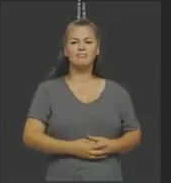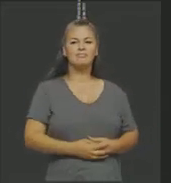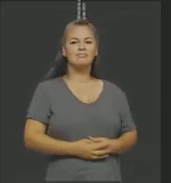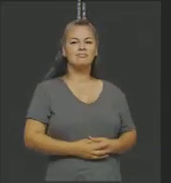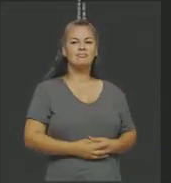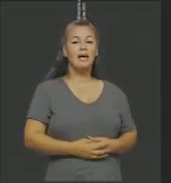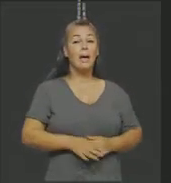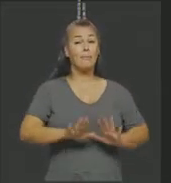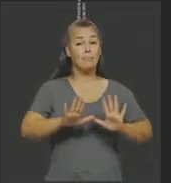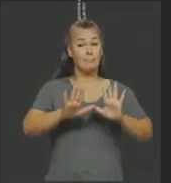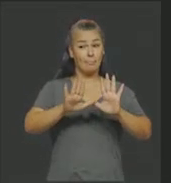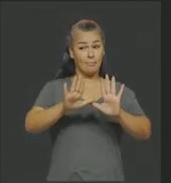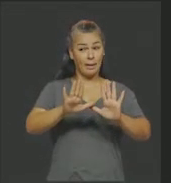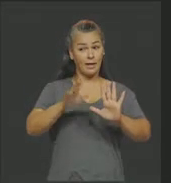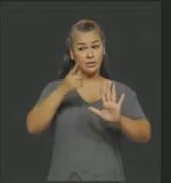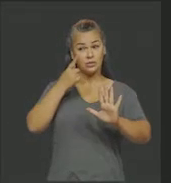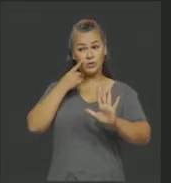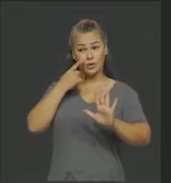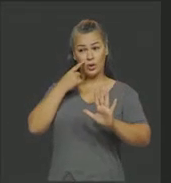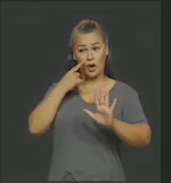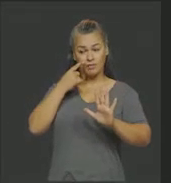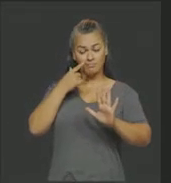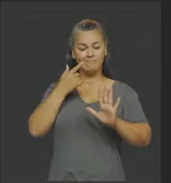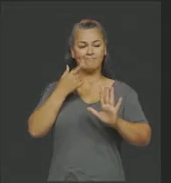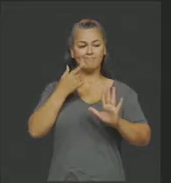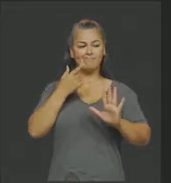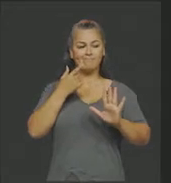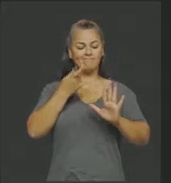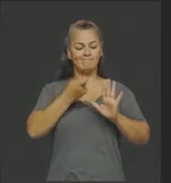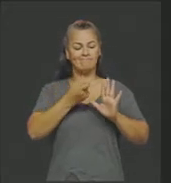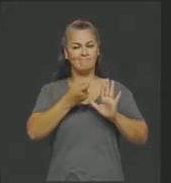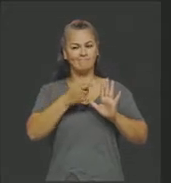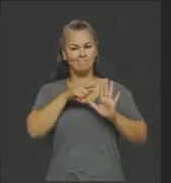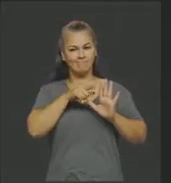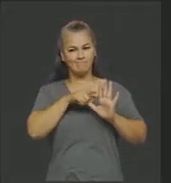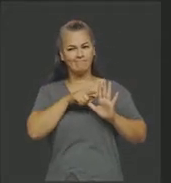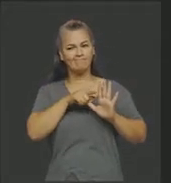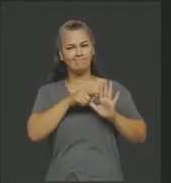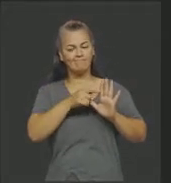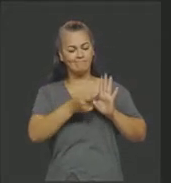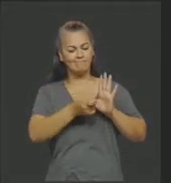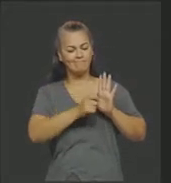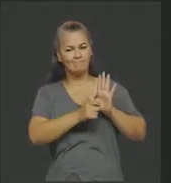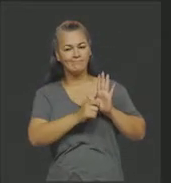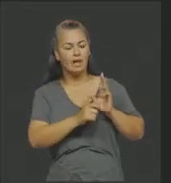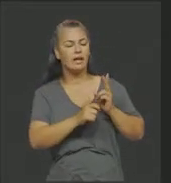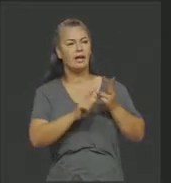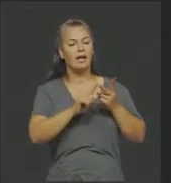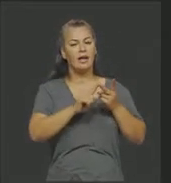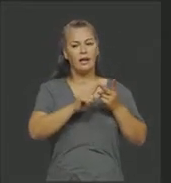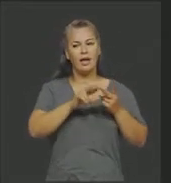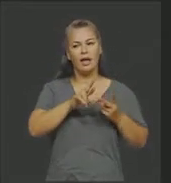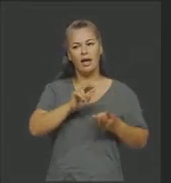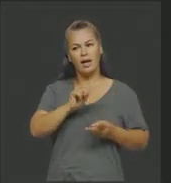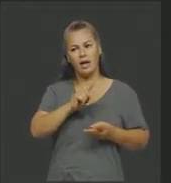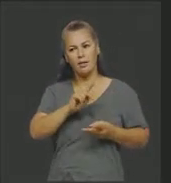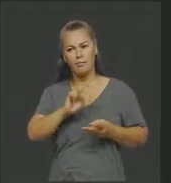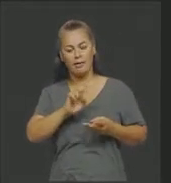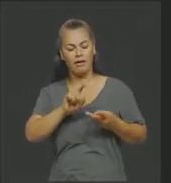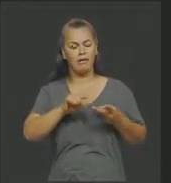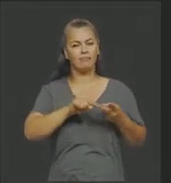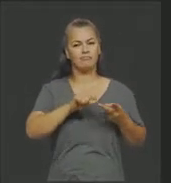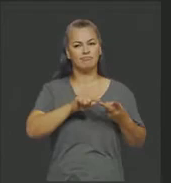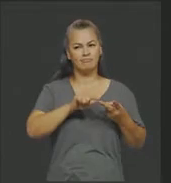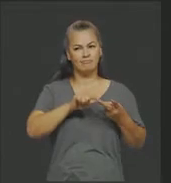Mas, gente, olha, essas drogas, elas já no século IV, né, com o